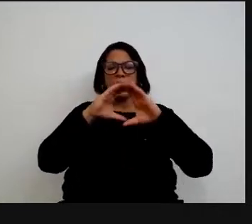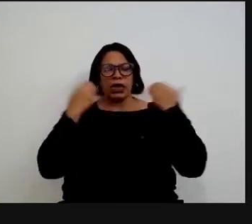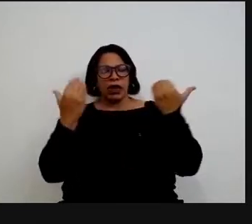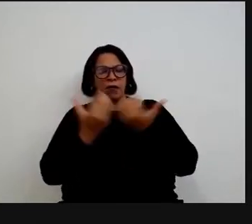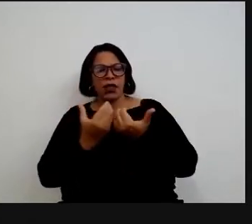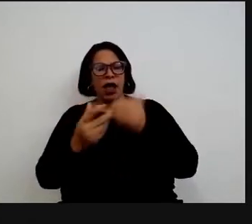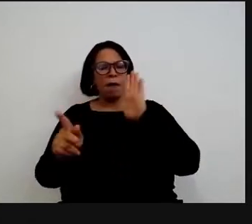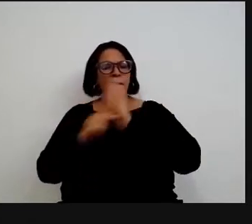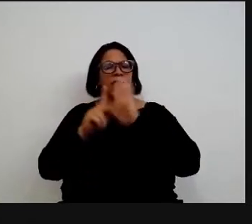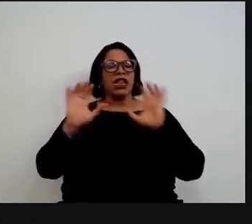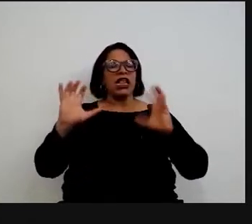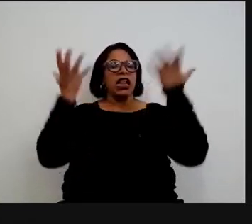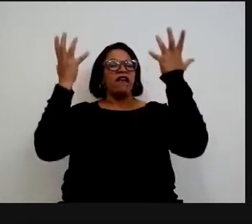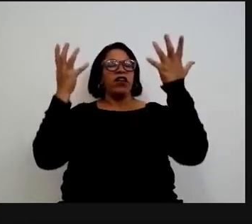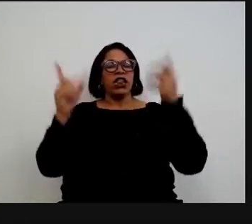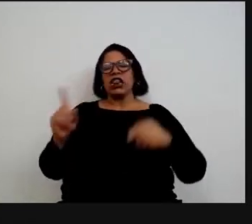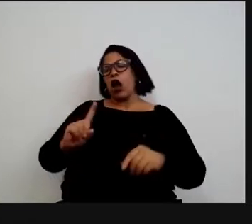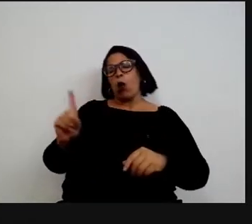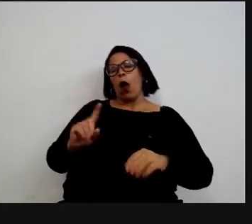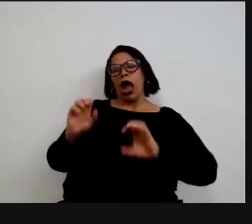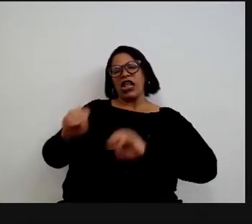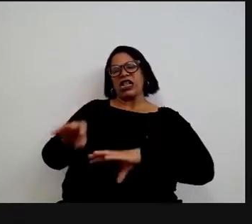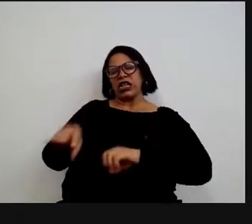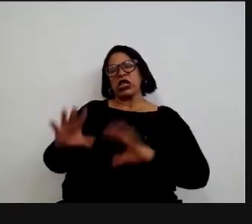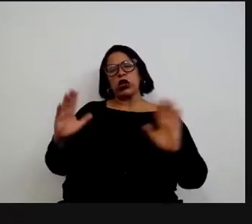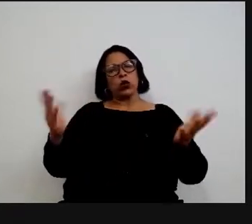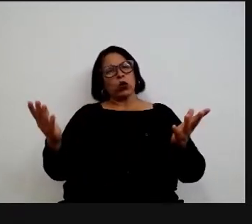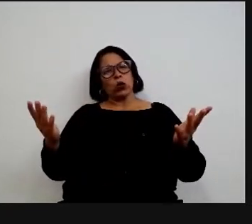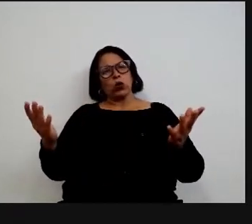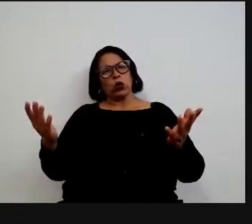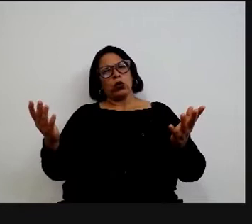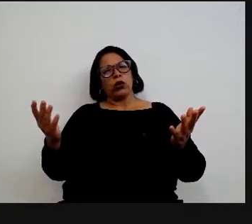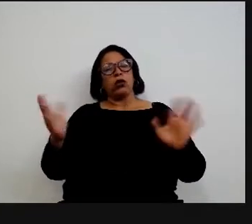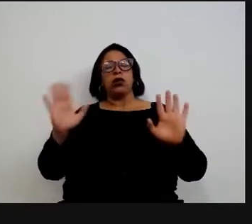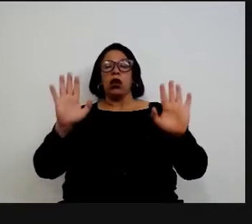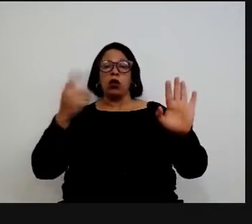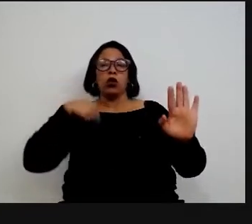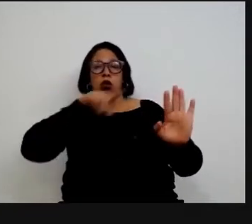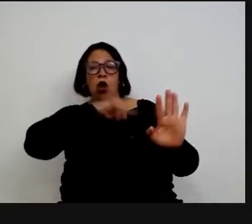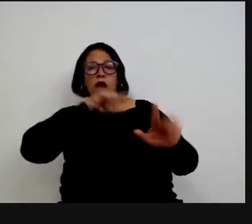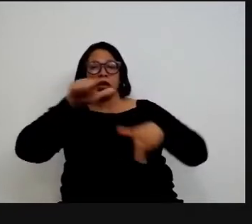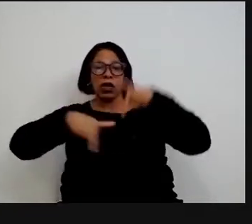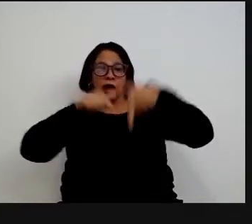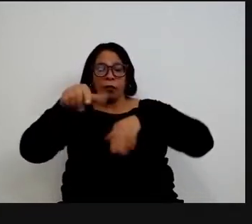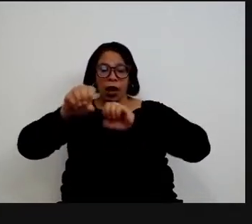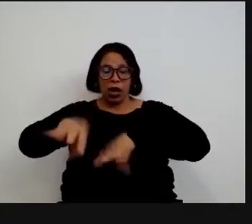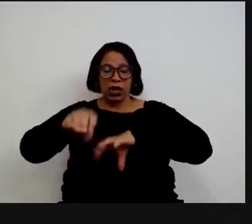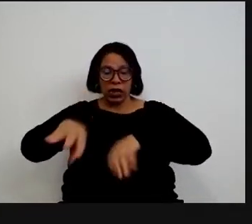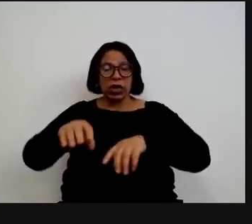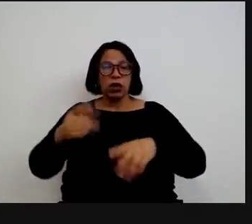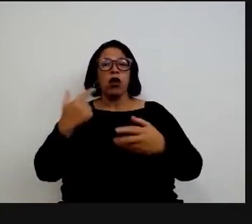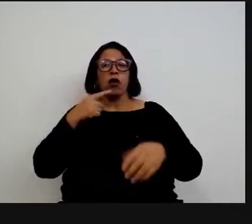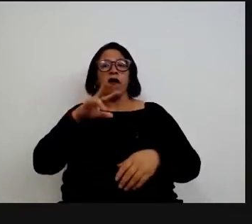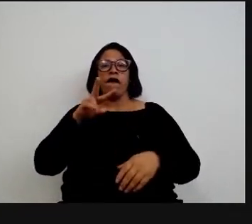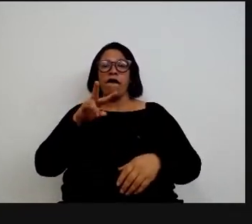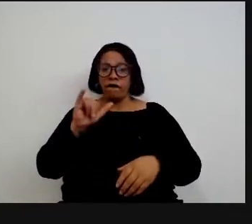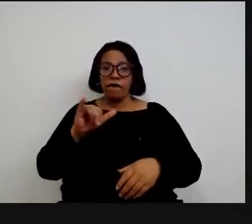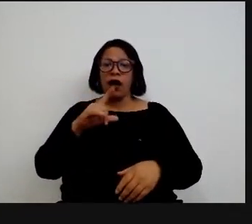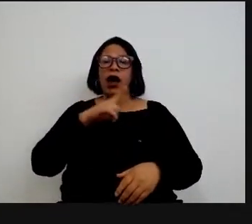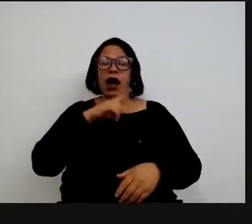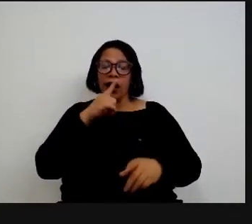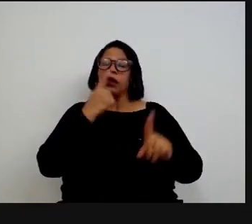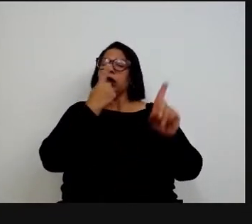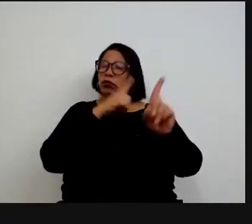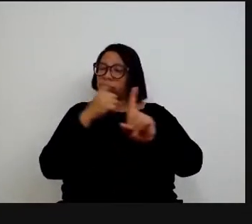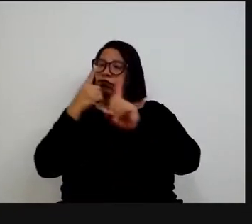Não, isso é eventos, não é educação. Né? Então, eu acho que nós que trabalhamos com educação nesse momento fomos